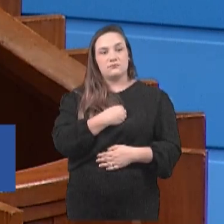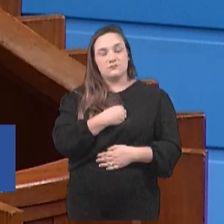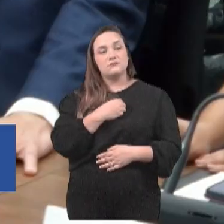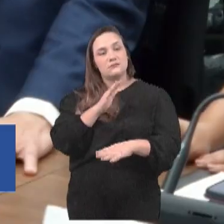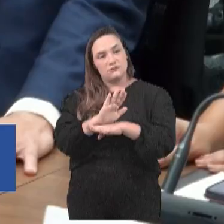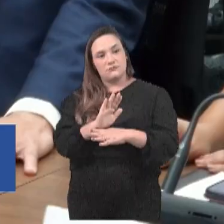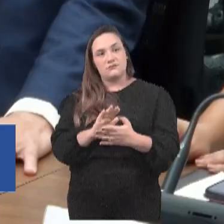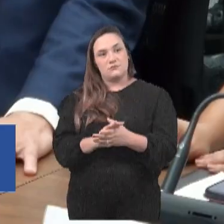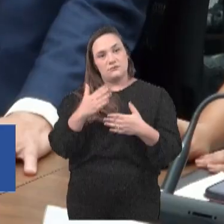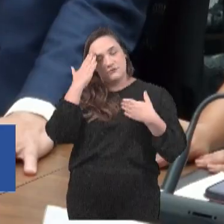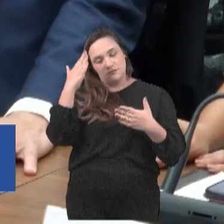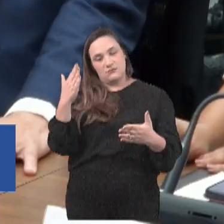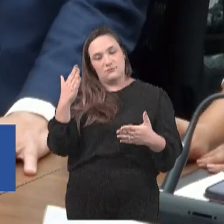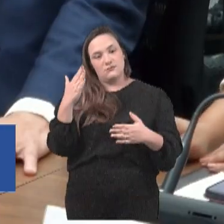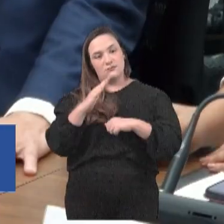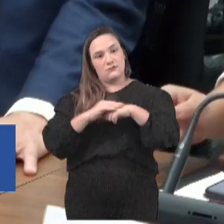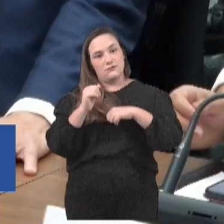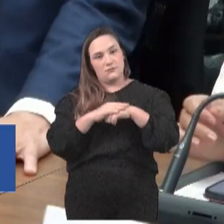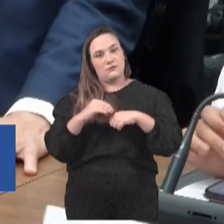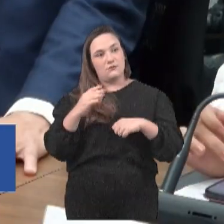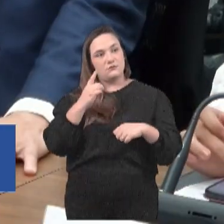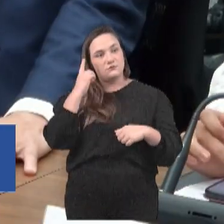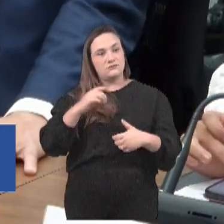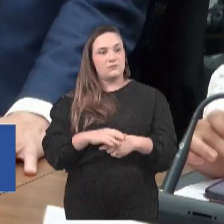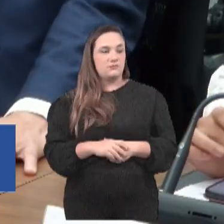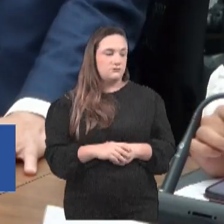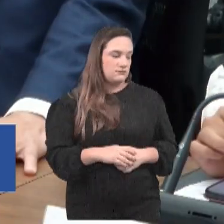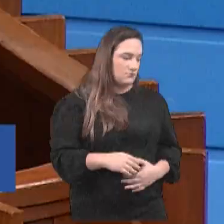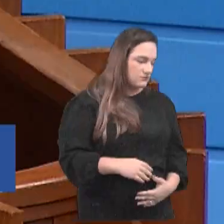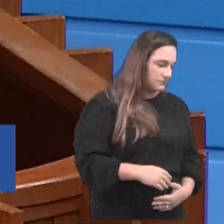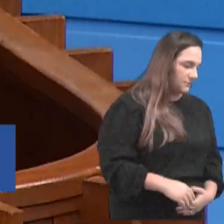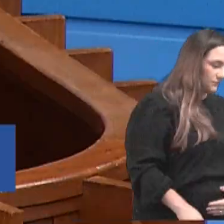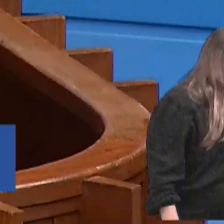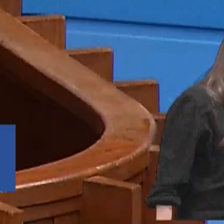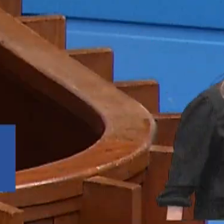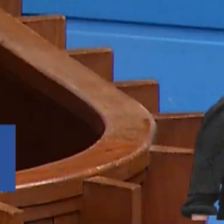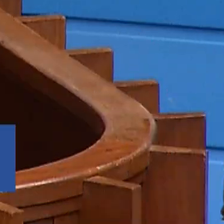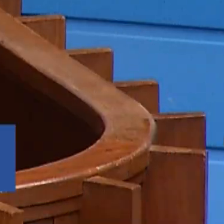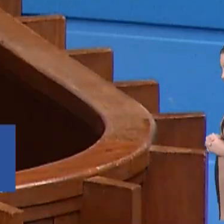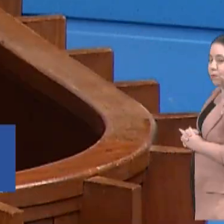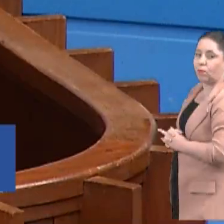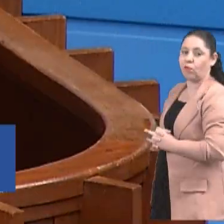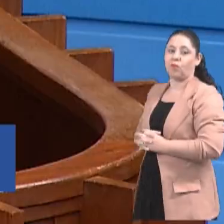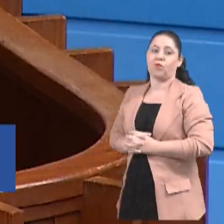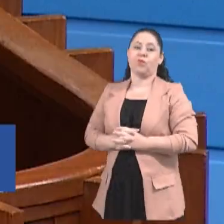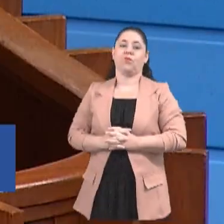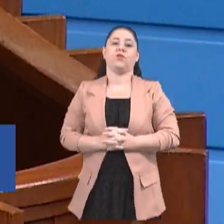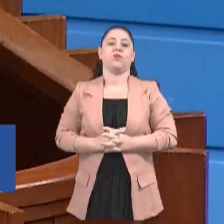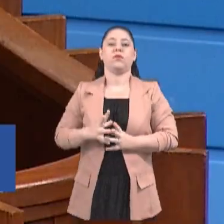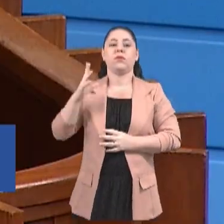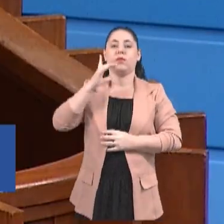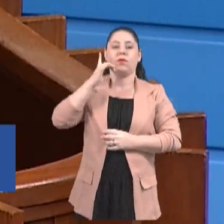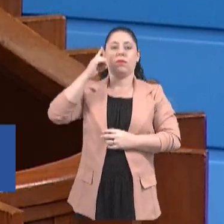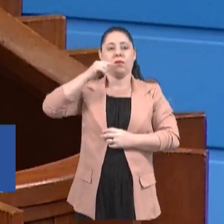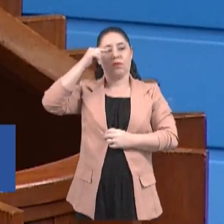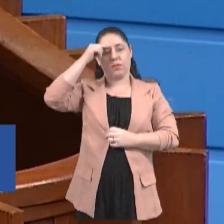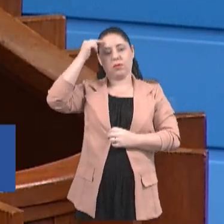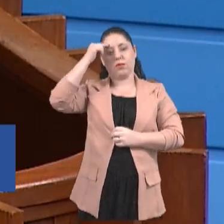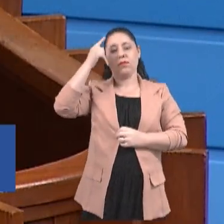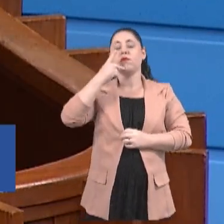para ajudar. Obrigado, meu querido Caravina. Permite uma parte, deputado. Obrigado, deputado. Permite uma parte. Zeca, pelo pronunciamento.